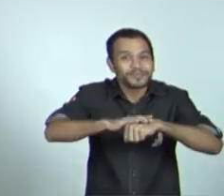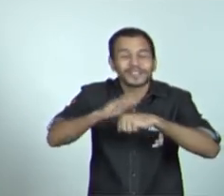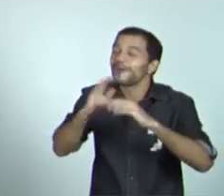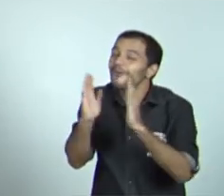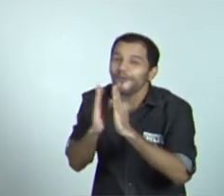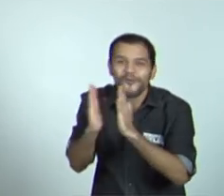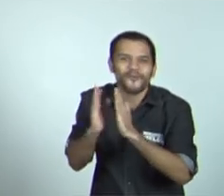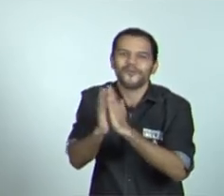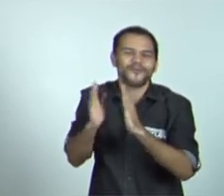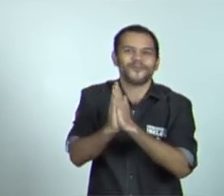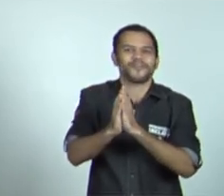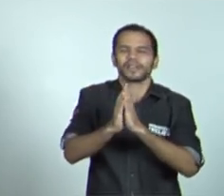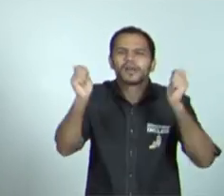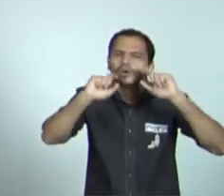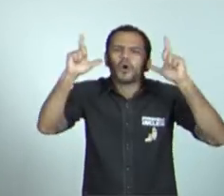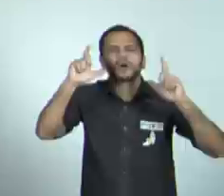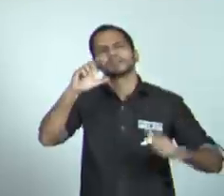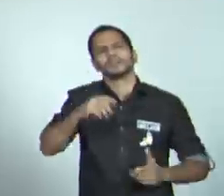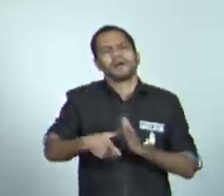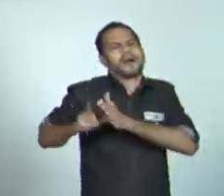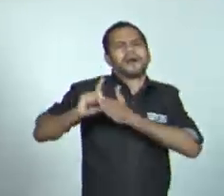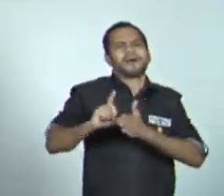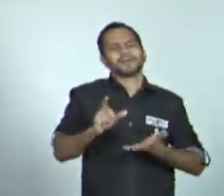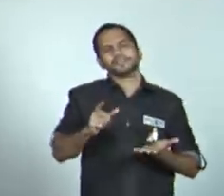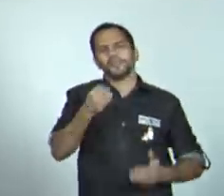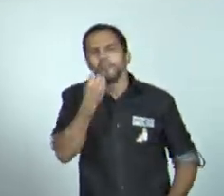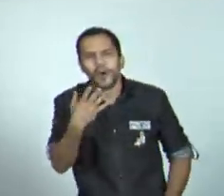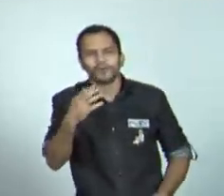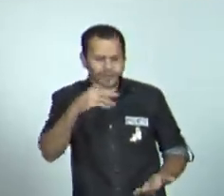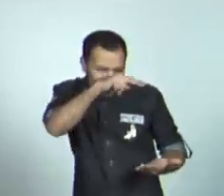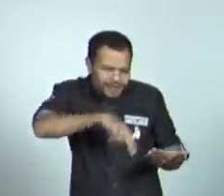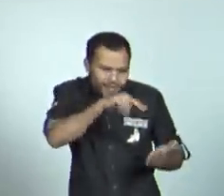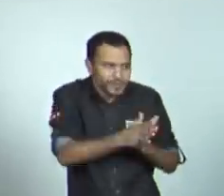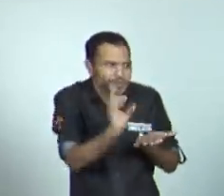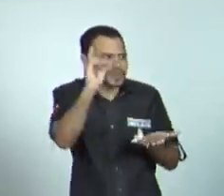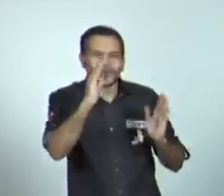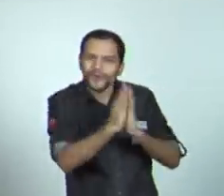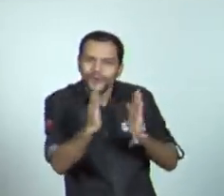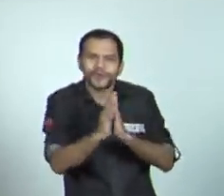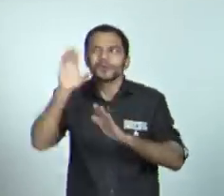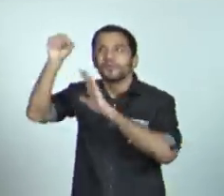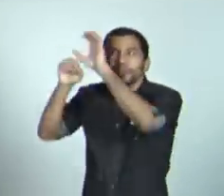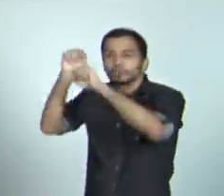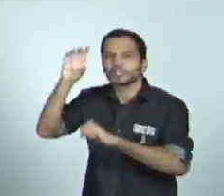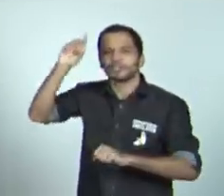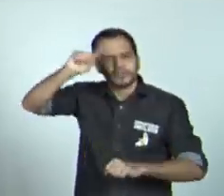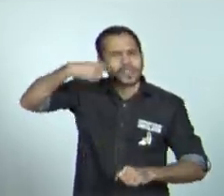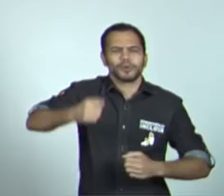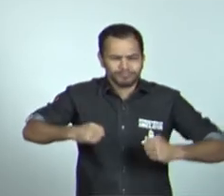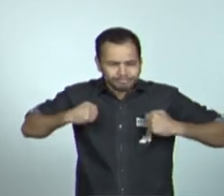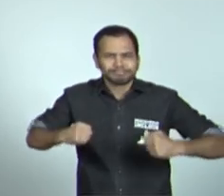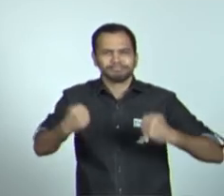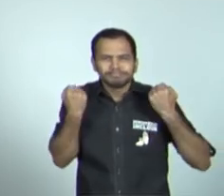energia acorda cedo de manhã para ter tempo com deus lê a tua bíblia hora buscar ao senhor depois faz umas flexão de